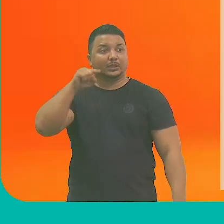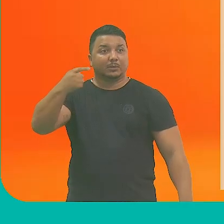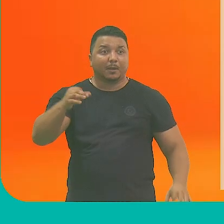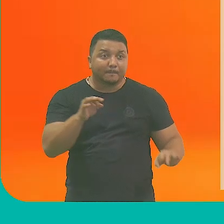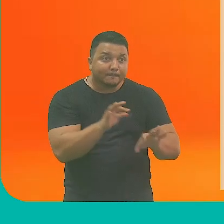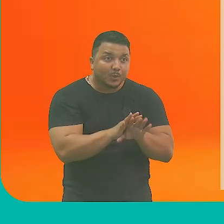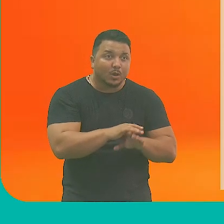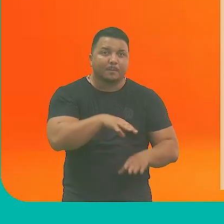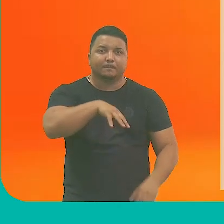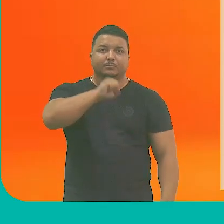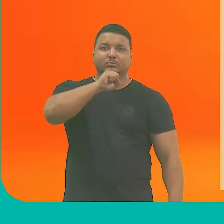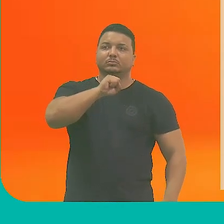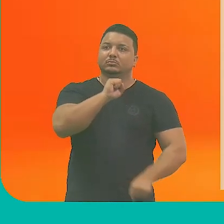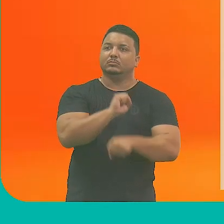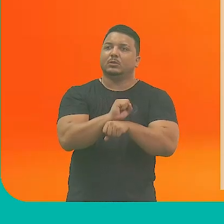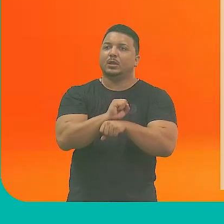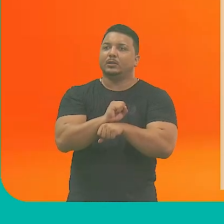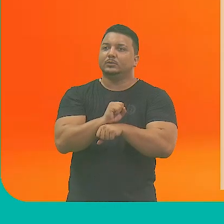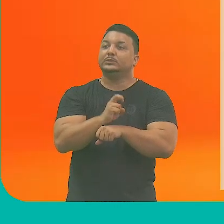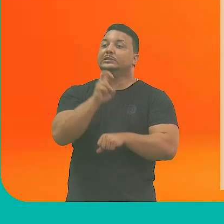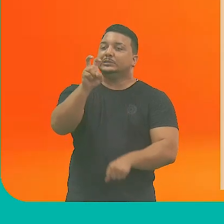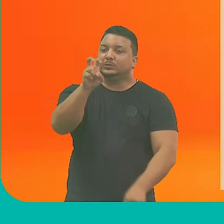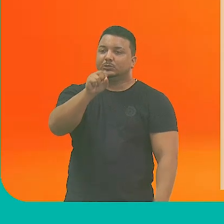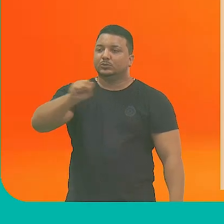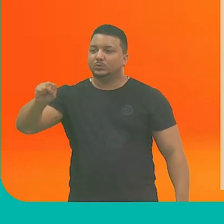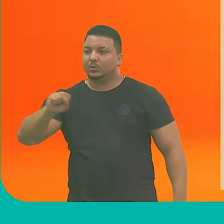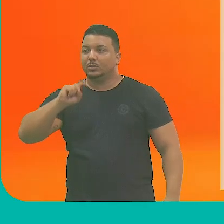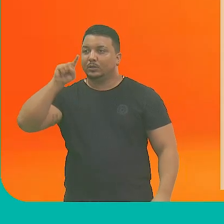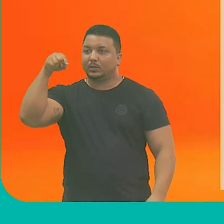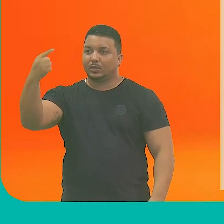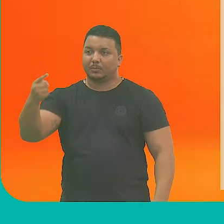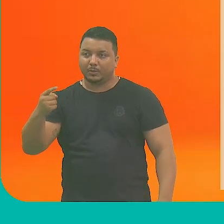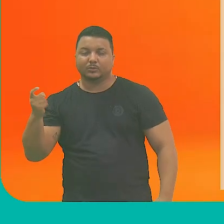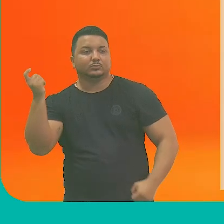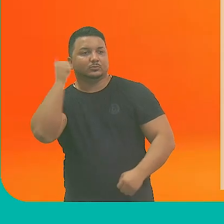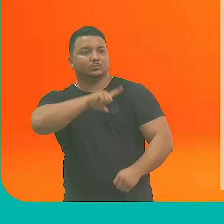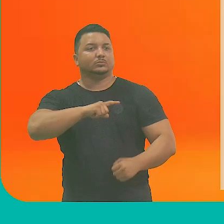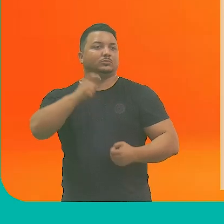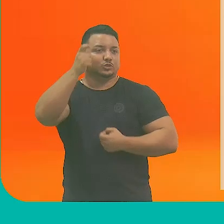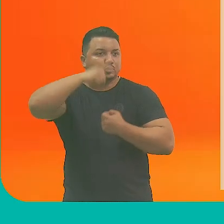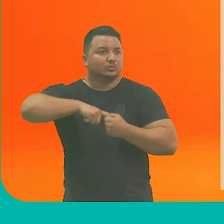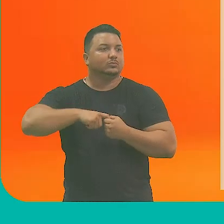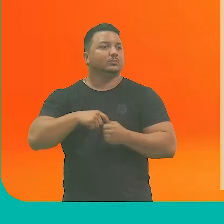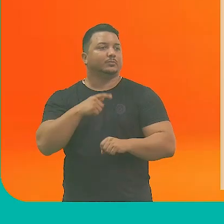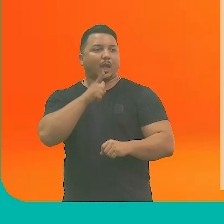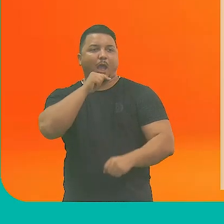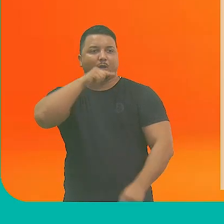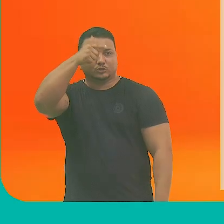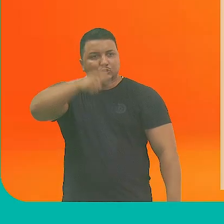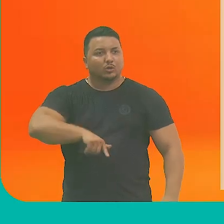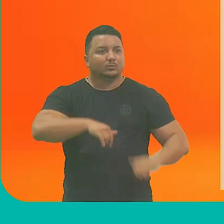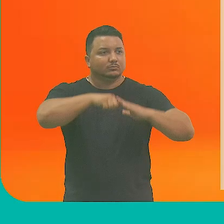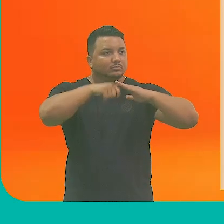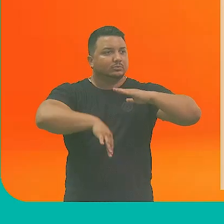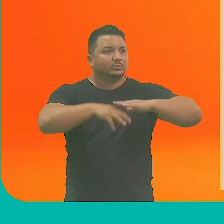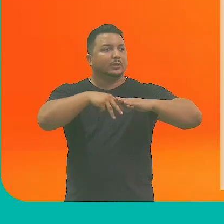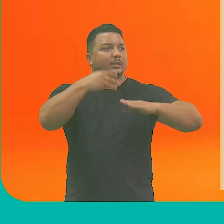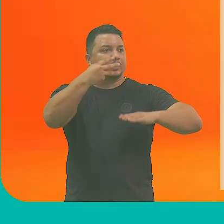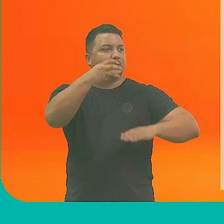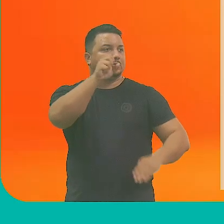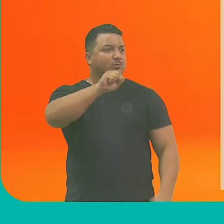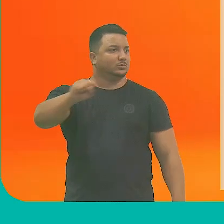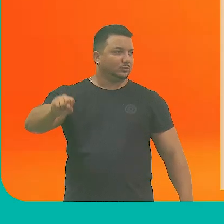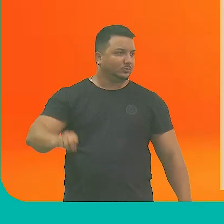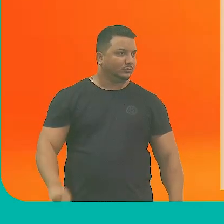ela deixa de liberar durante 5 segundos e volta a liberar água novamente por mais 3